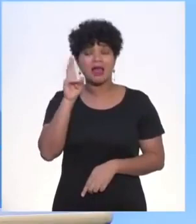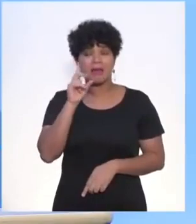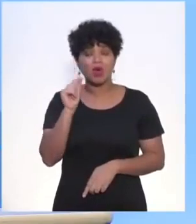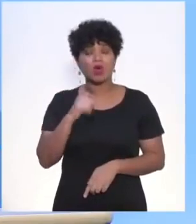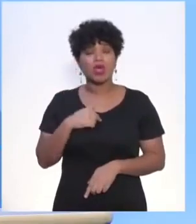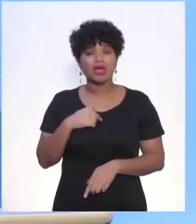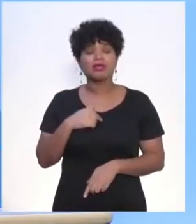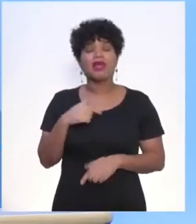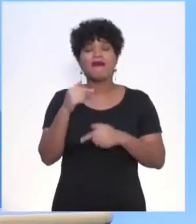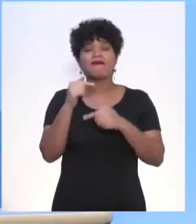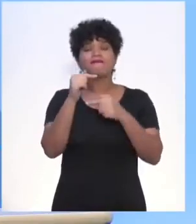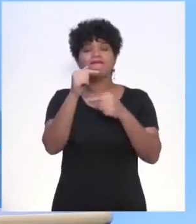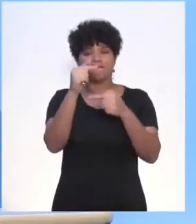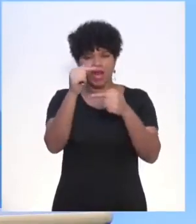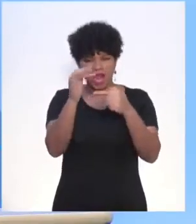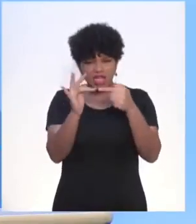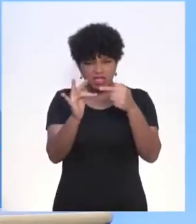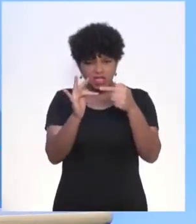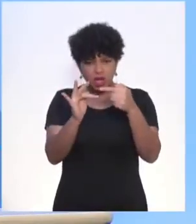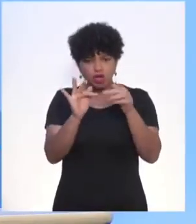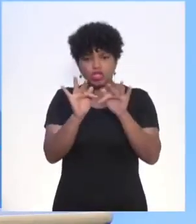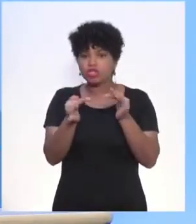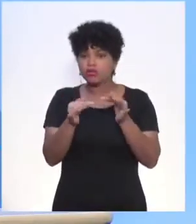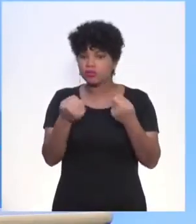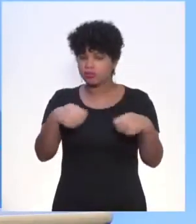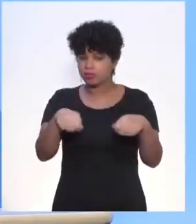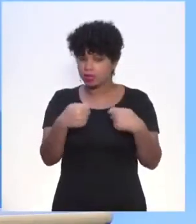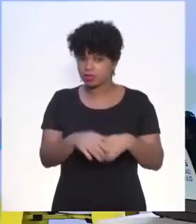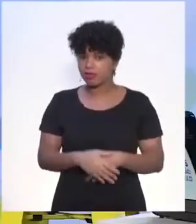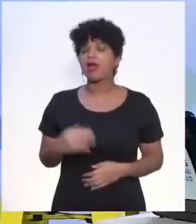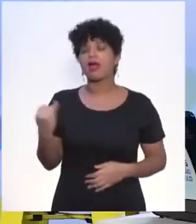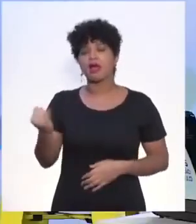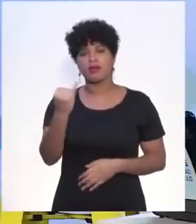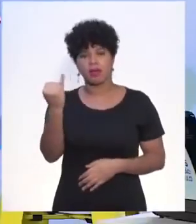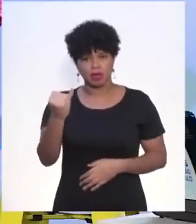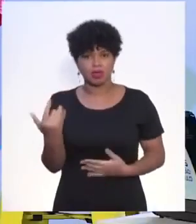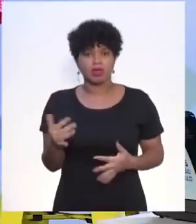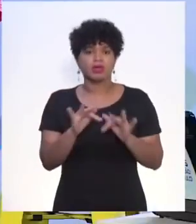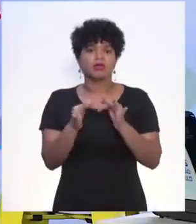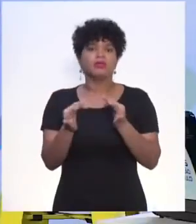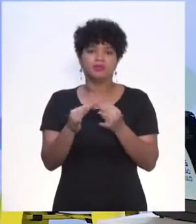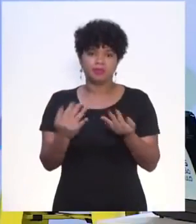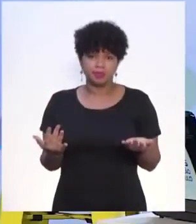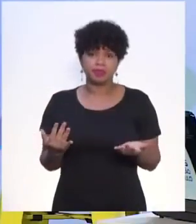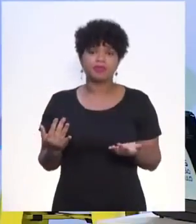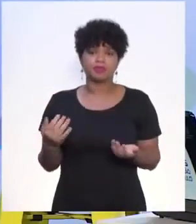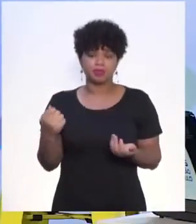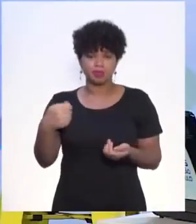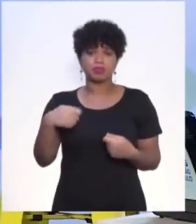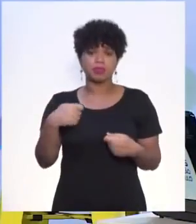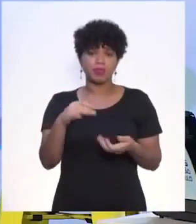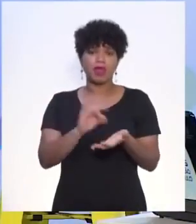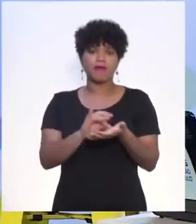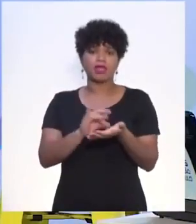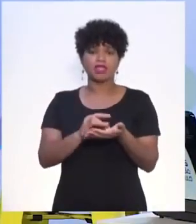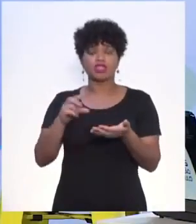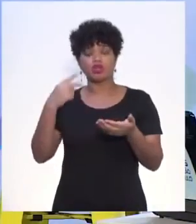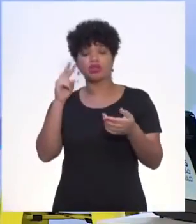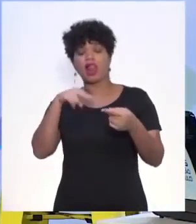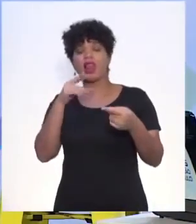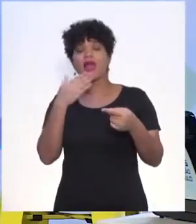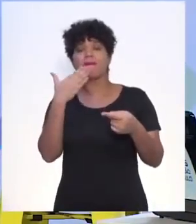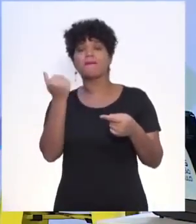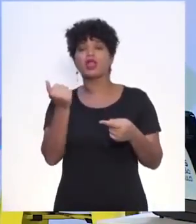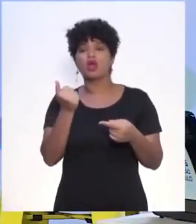É verdade, Muito extremamente bem. importante, né? E a simplificação ela facilita muito, inclusive a própria leitura, né? Sim. Então o